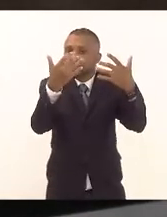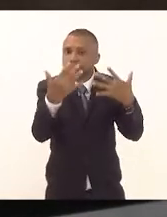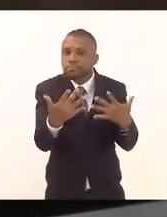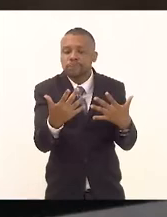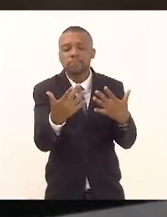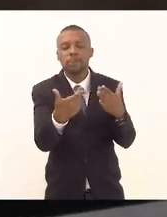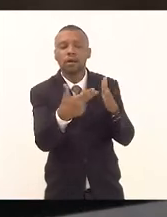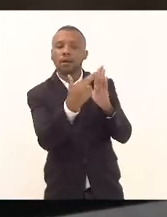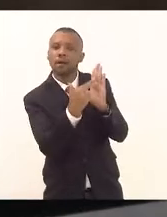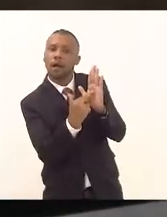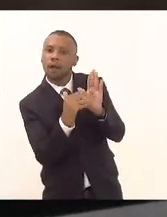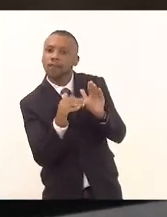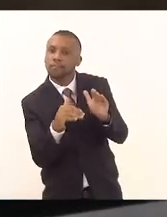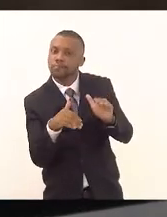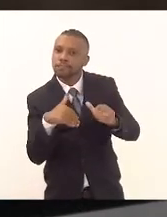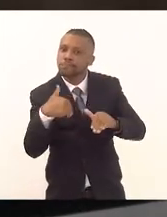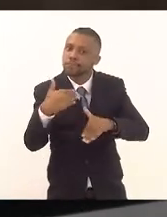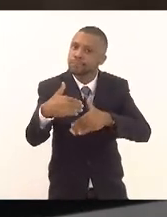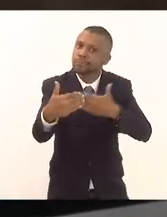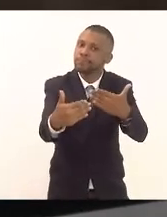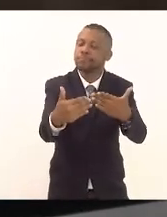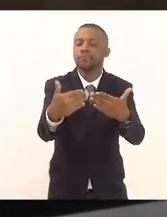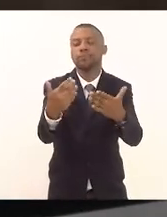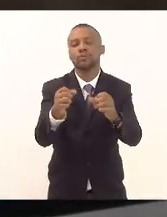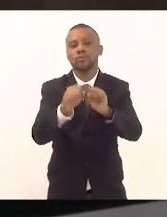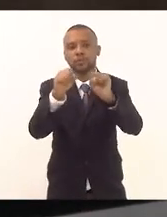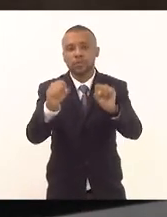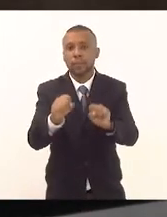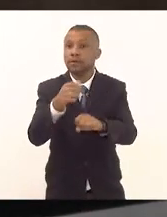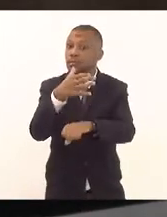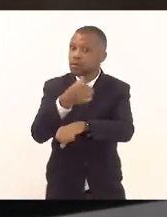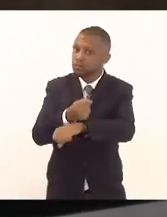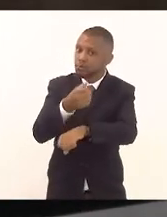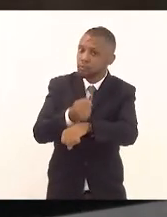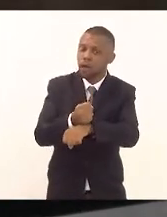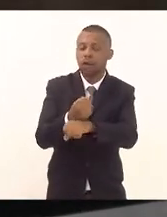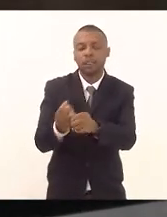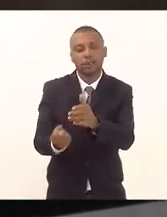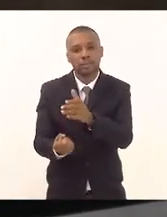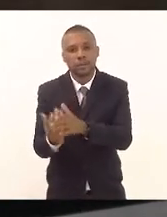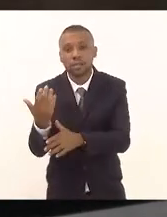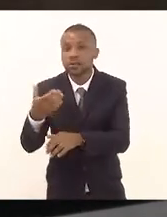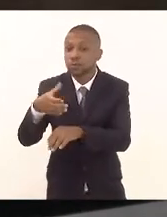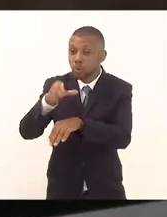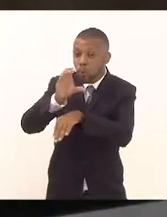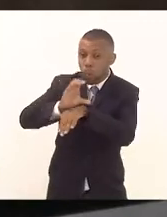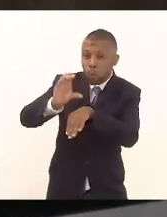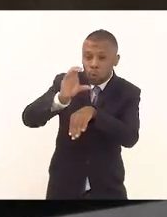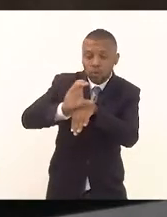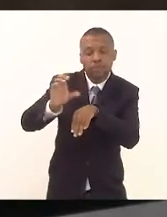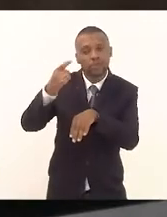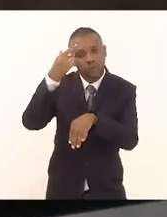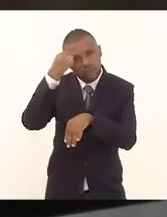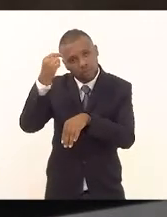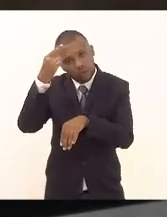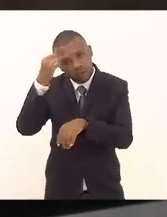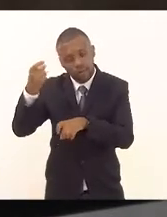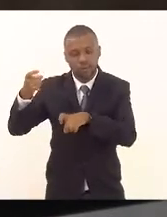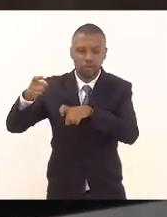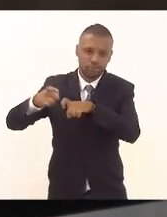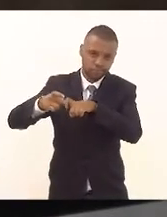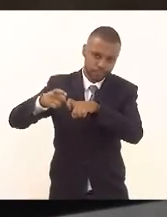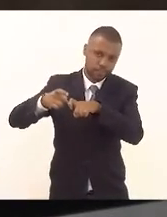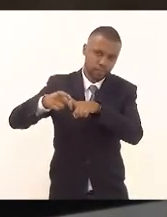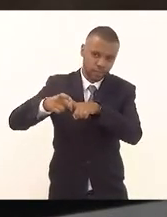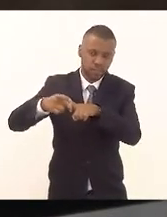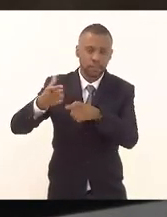para a implementação do sistema de acreditação regional de cursos de graduação do Mercosul, Arcosul. No caso dos